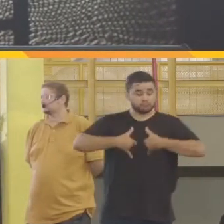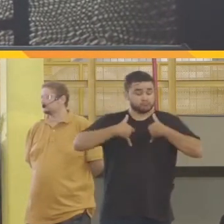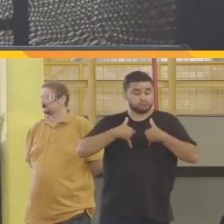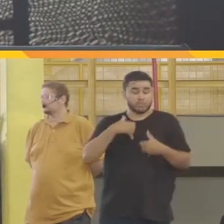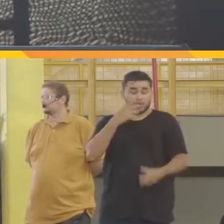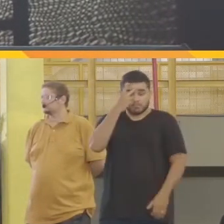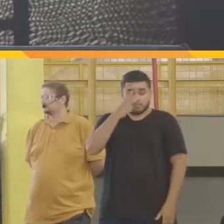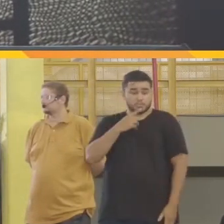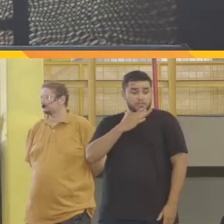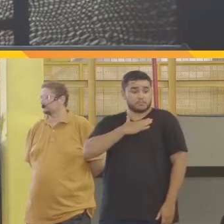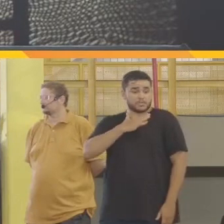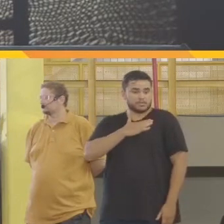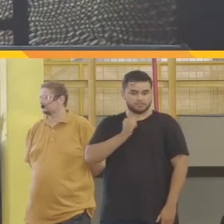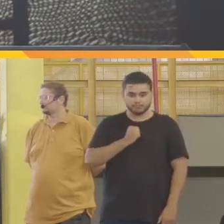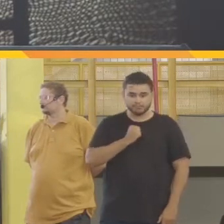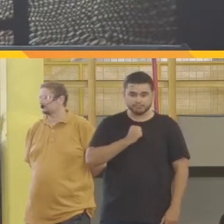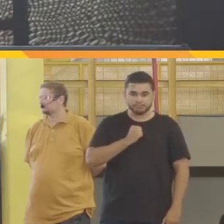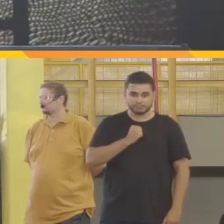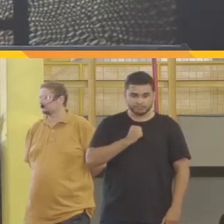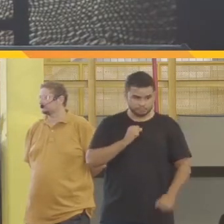emoções. Está claro isso para vocês?